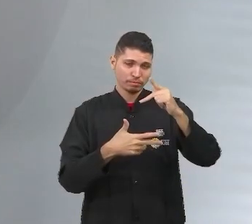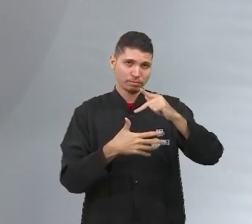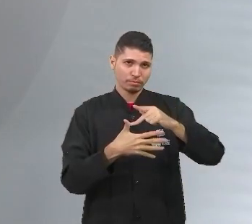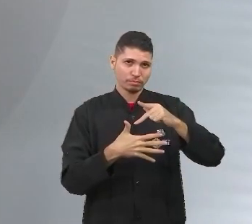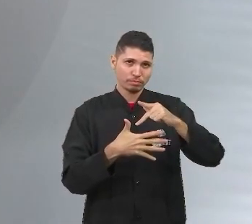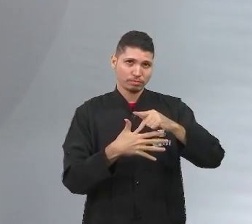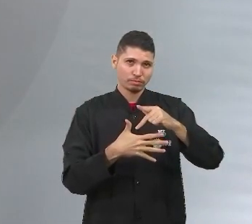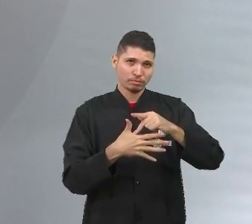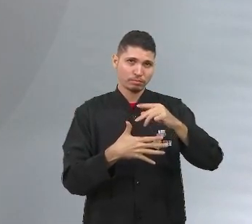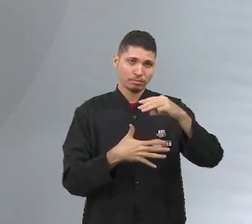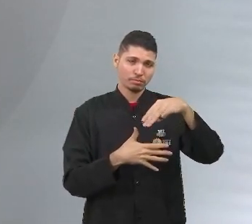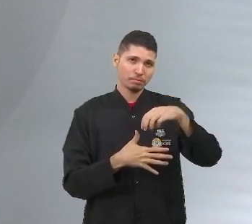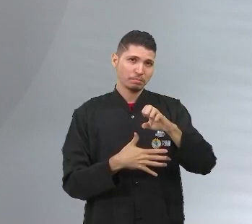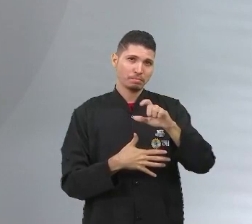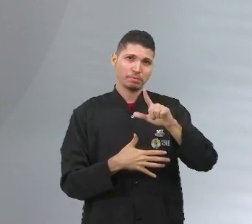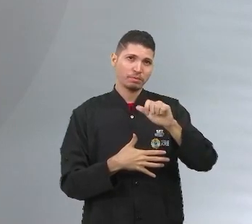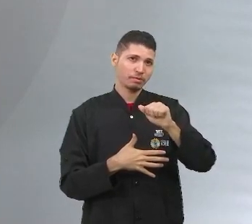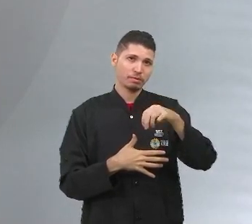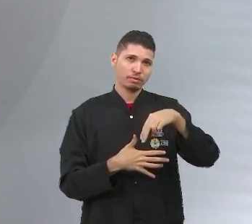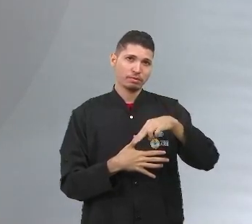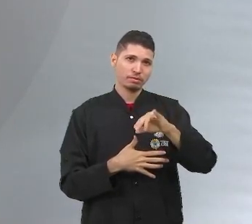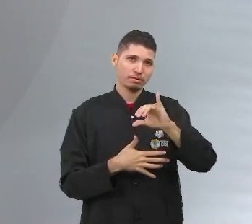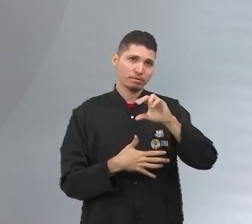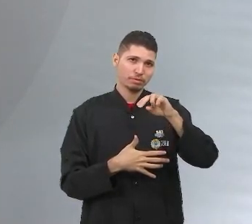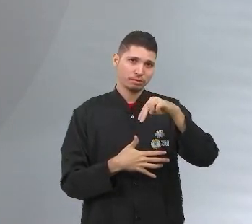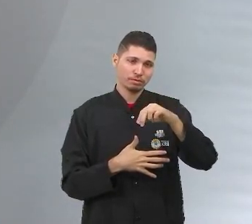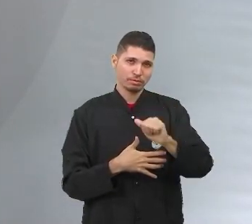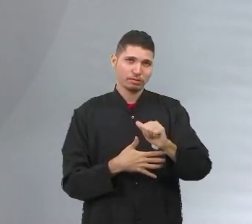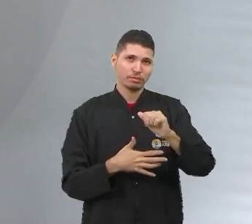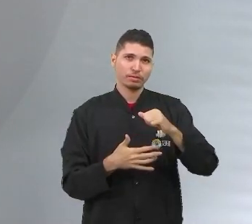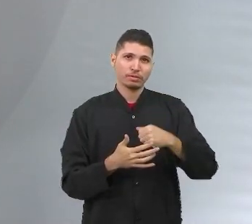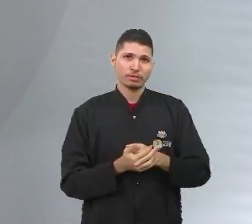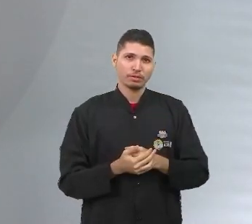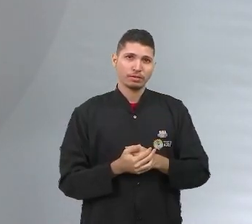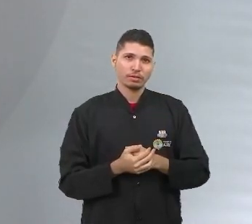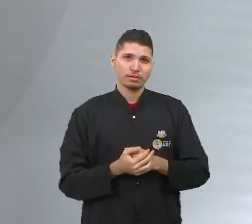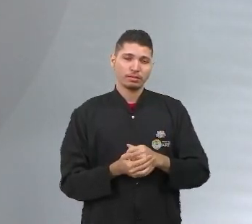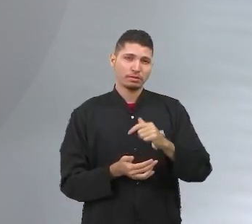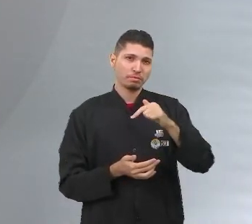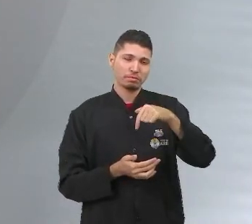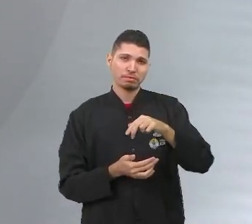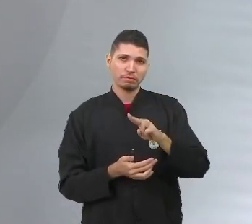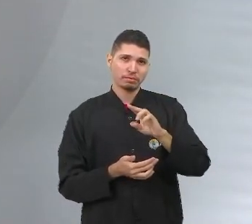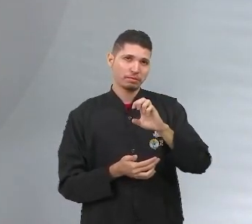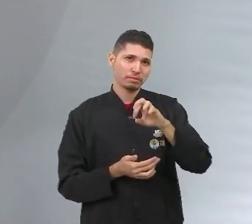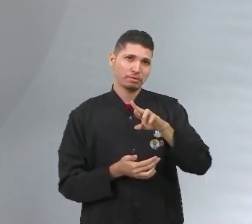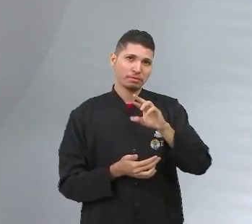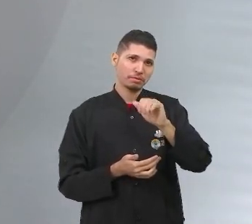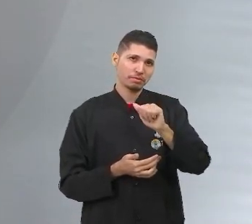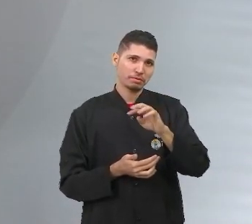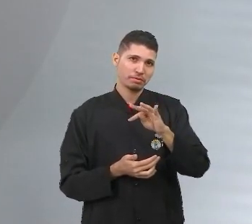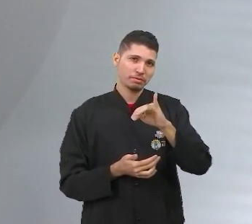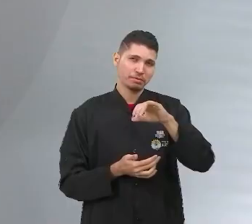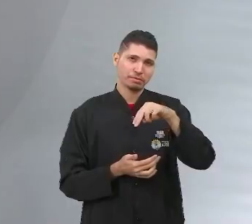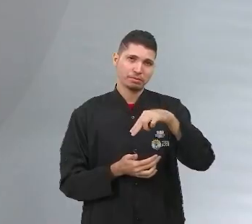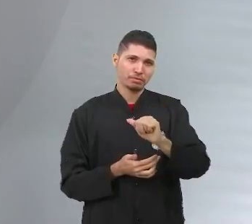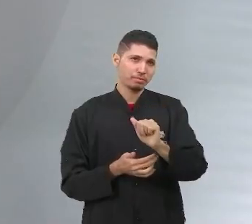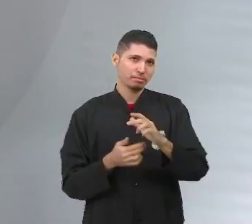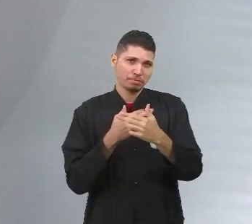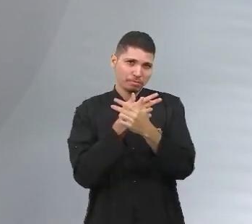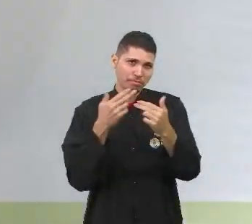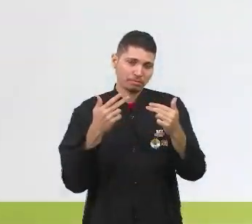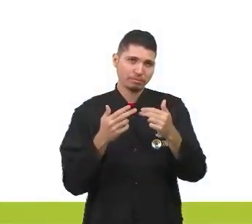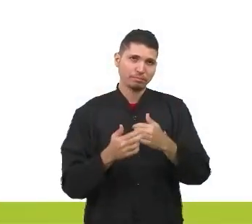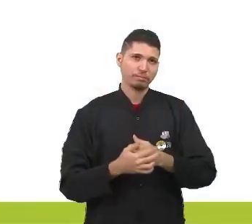exemplo, melanina, a hemoglobina, a queratina e por aí vai. A quitina, a miosina,